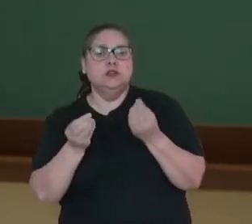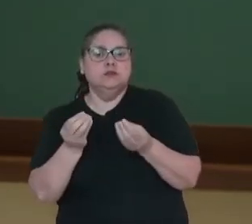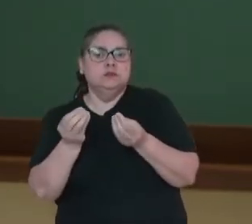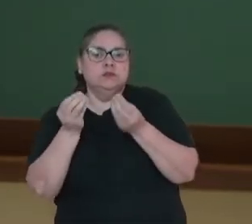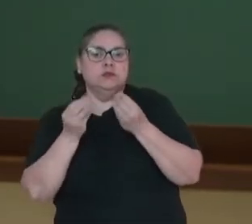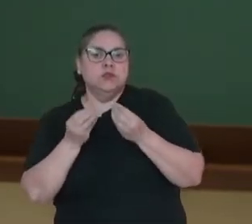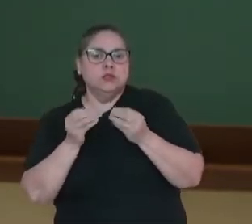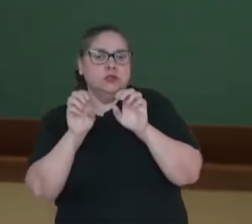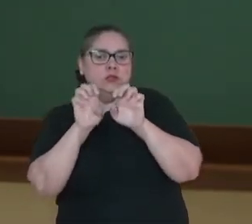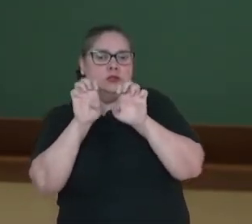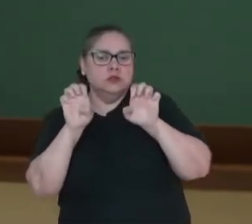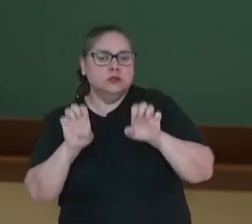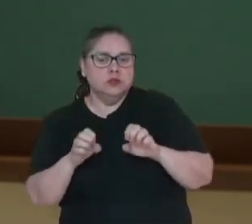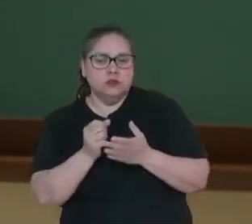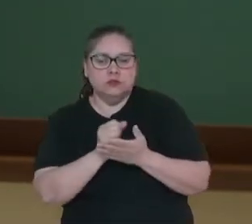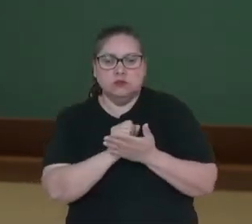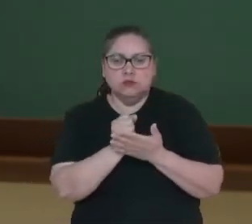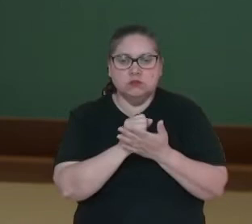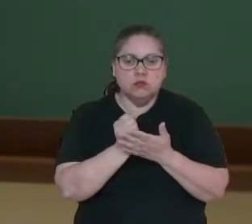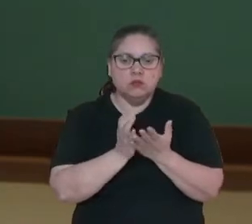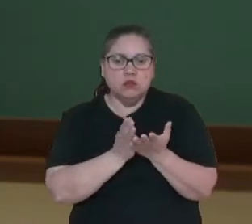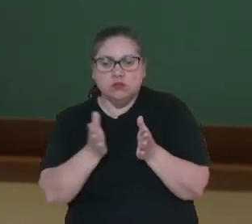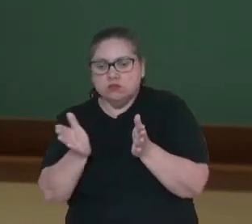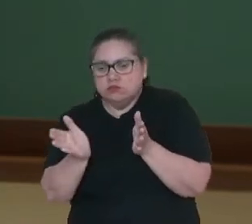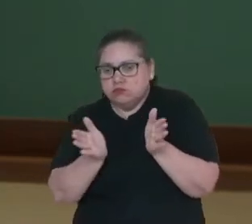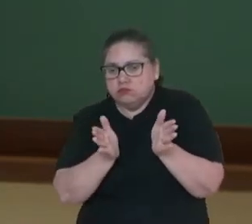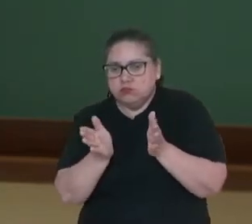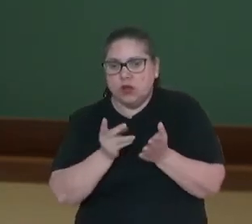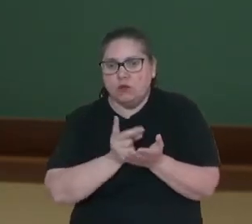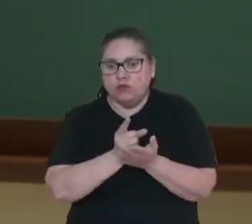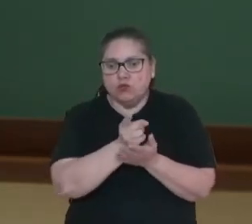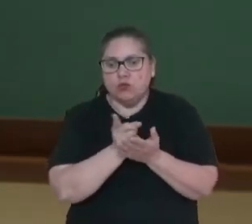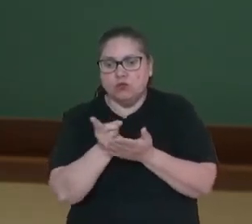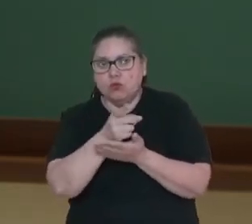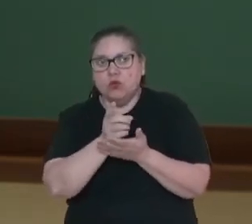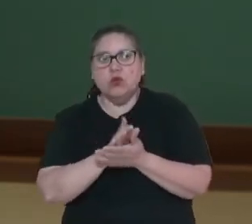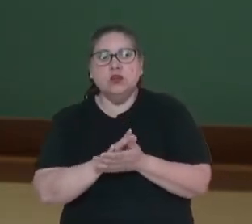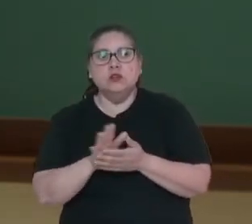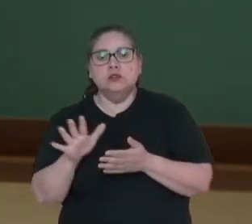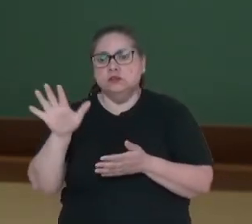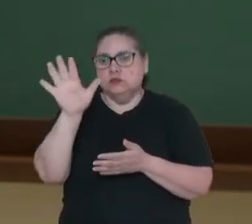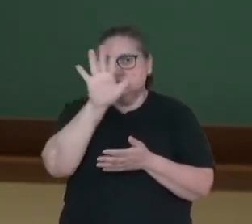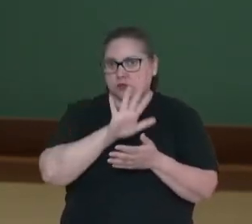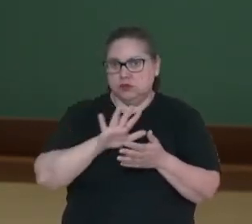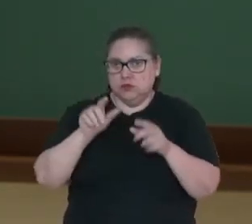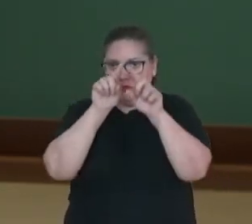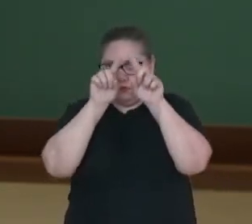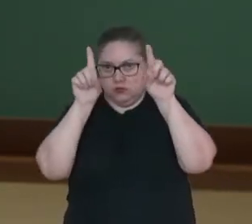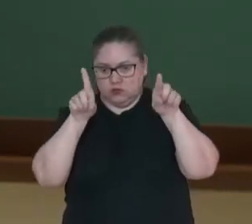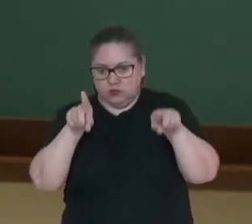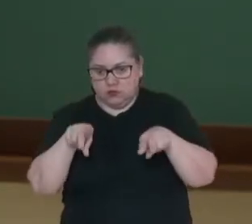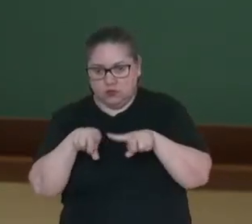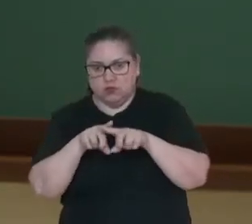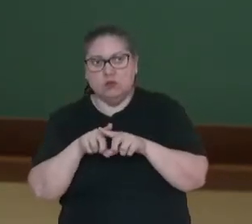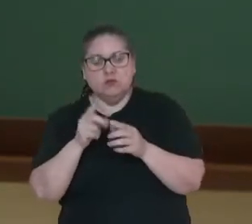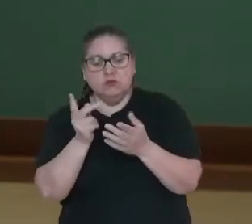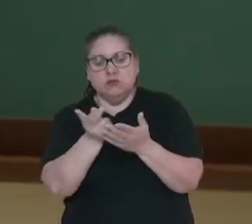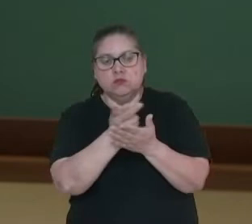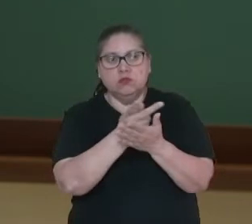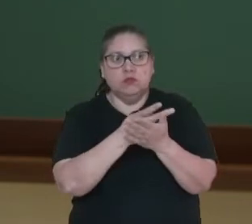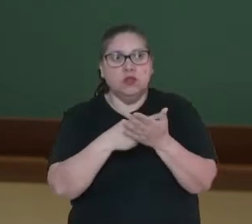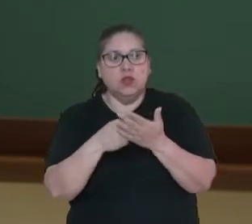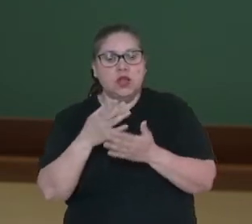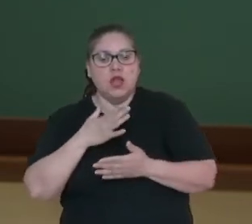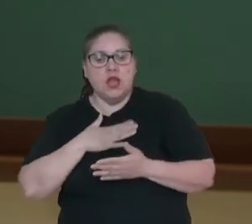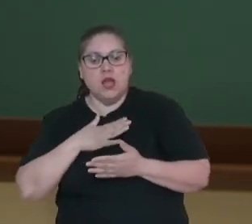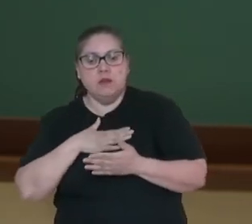dá o sistema de coordenadas para eu ajustar os meus tiros. Nesse quadrado, eu vou desenhar a